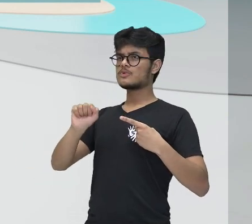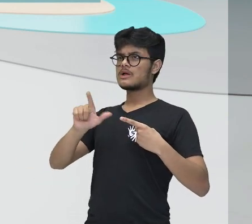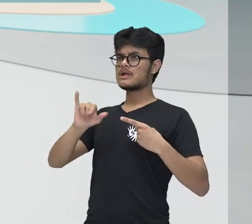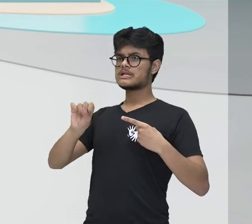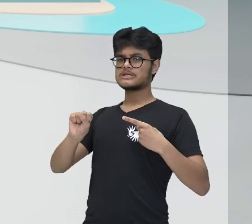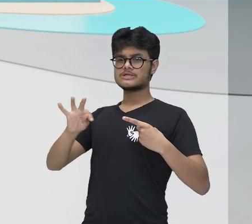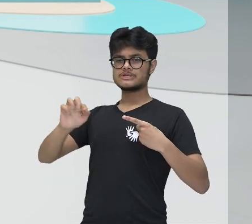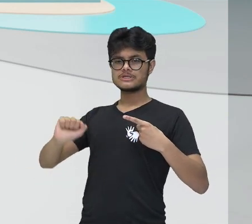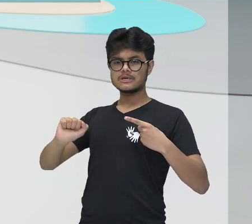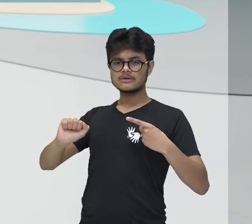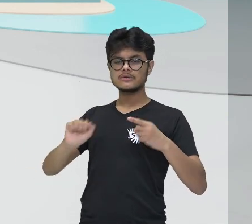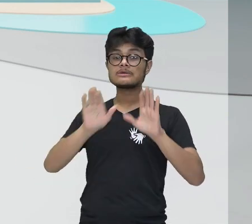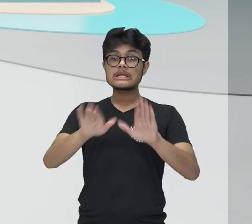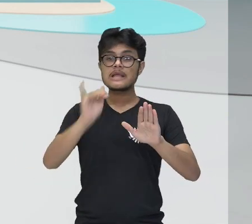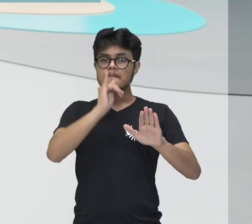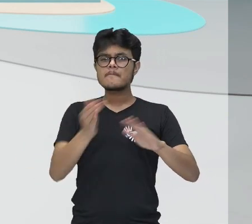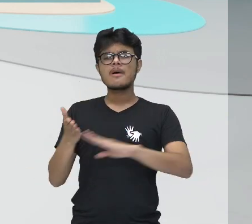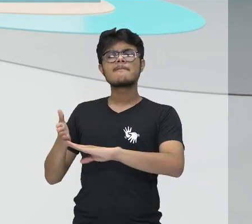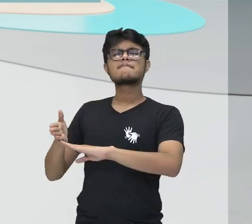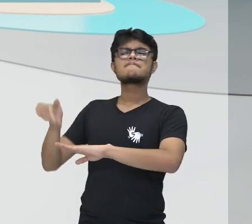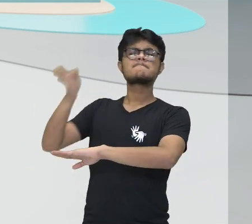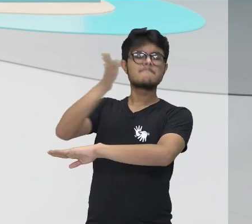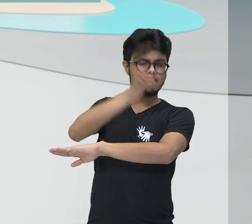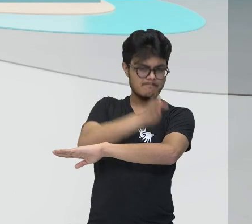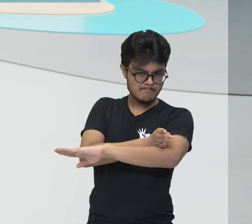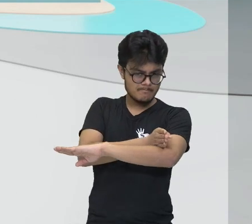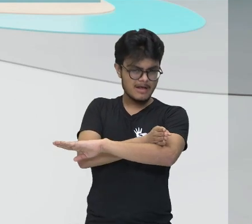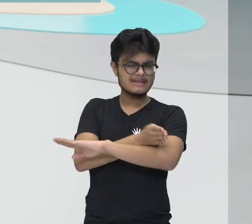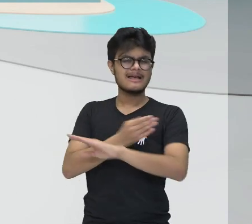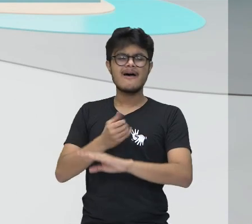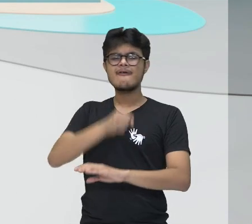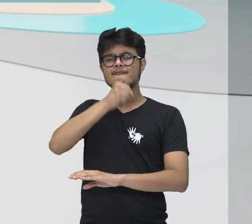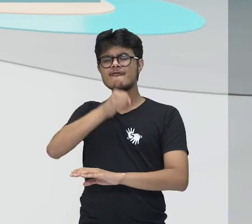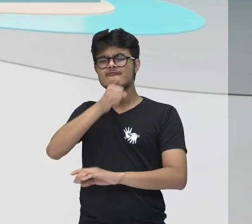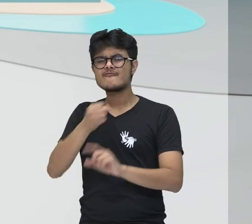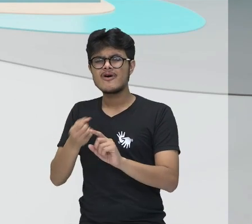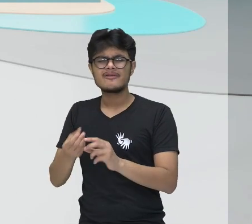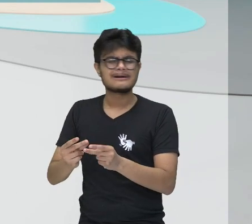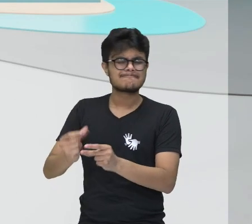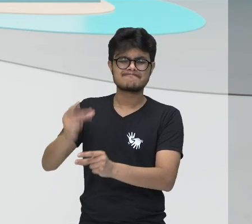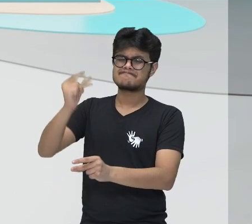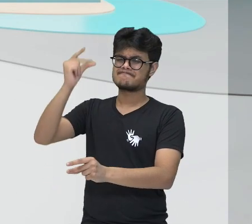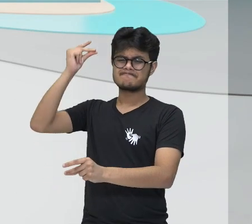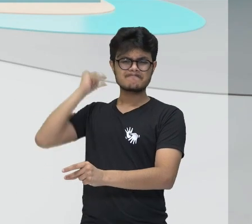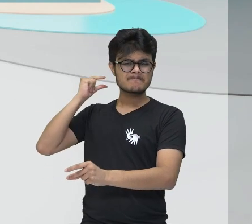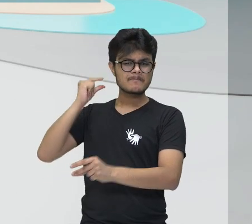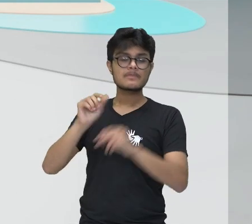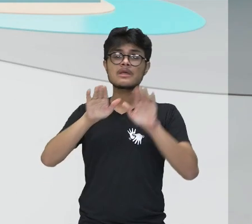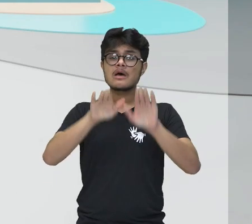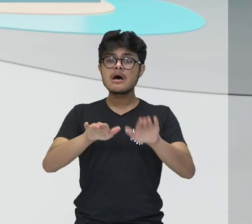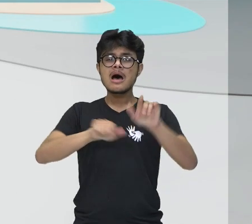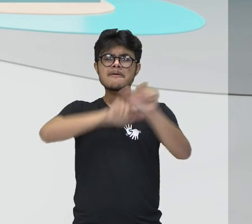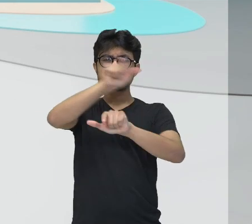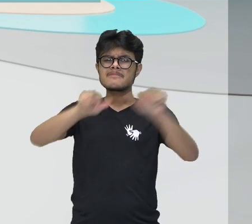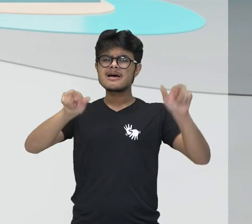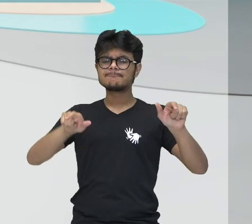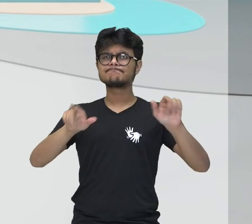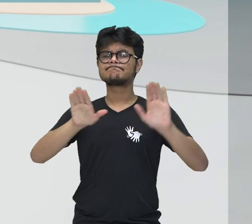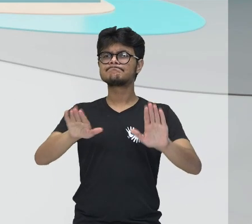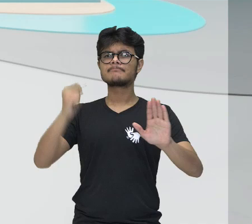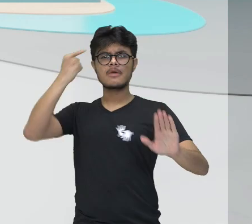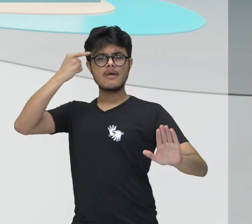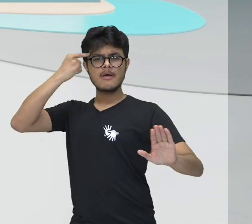Então, lá no período paleolítico, os homens primitivos, eles começavam a